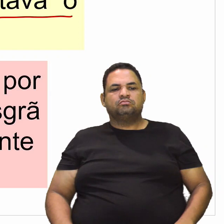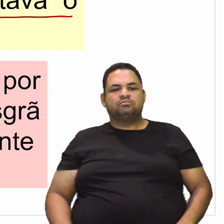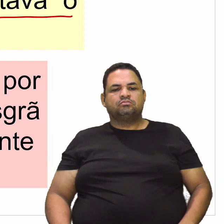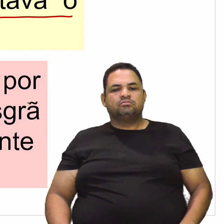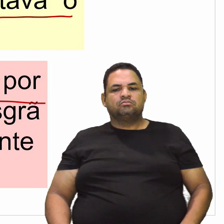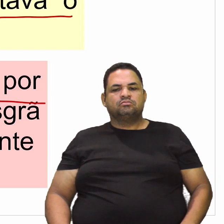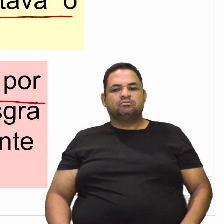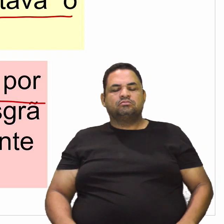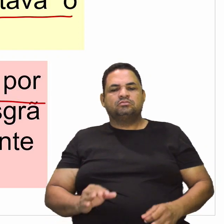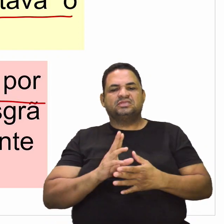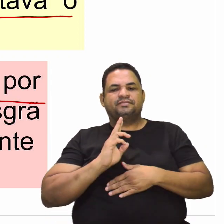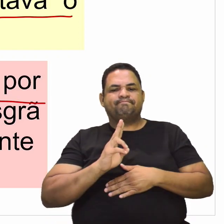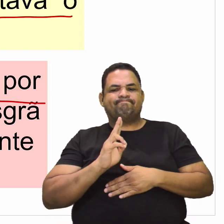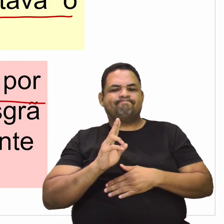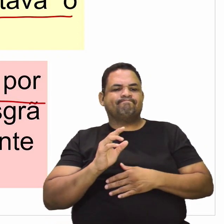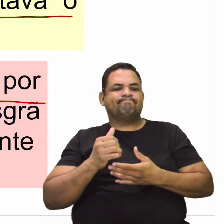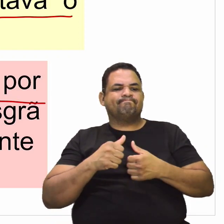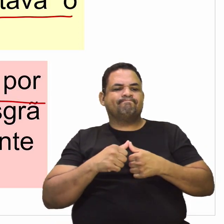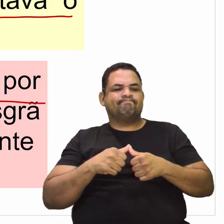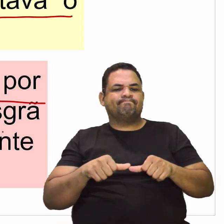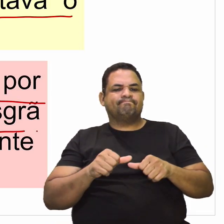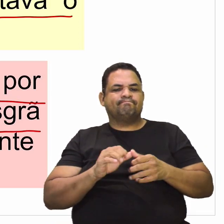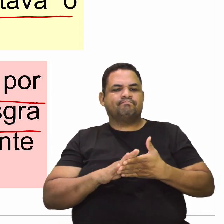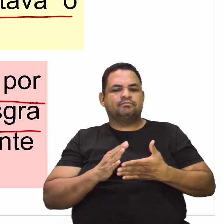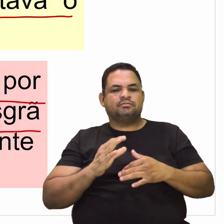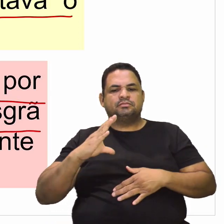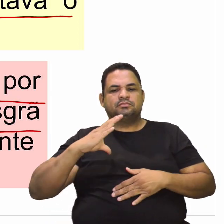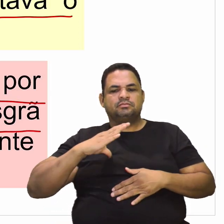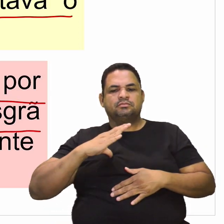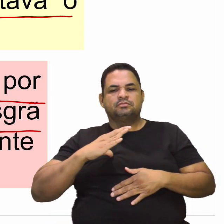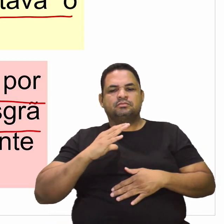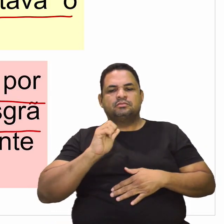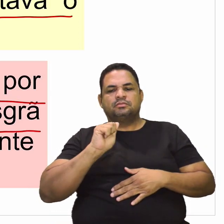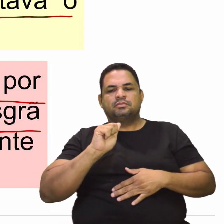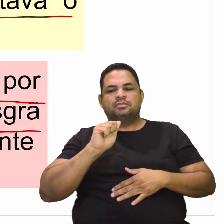ele permanecia por maior tempo na cidade de